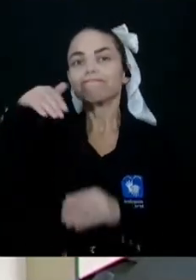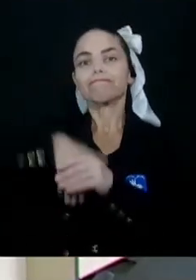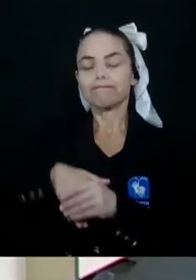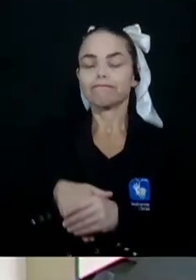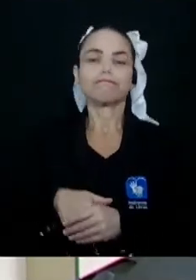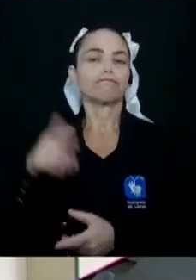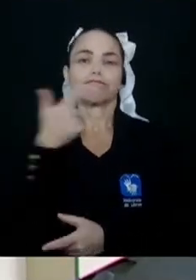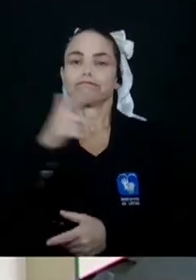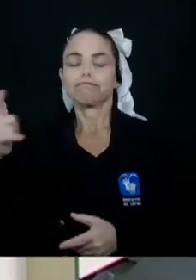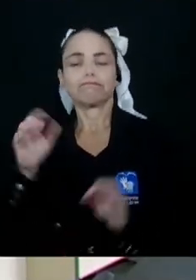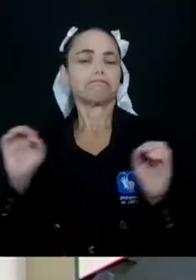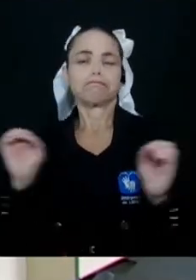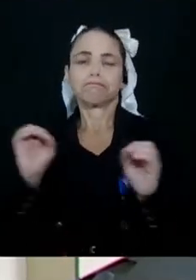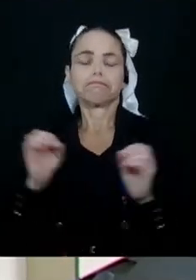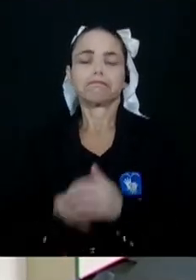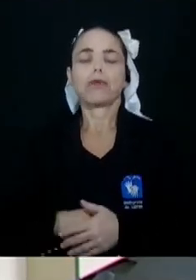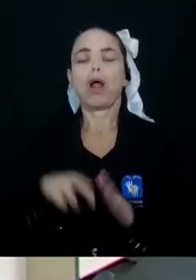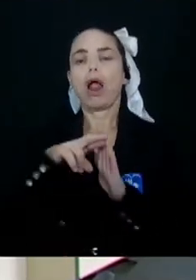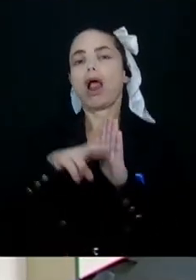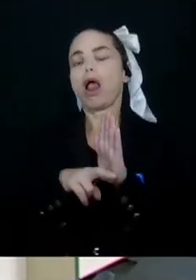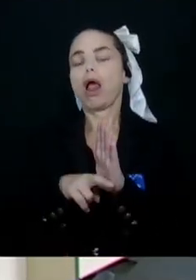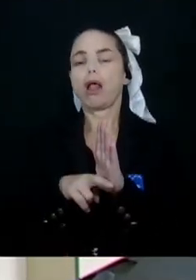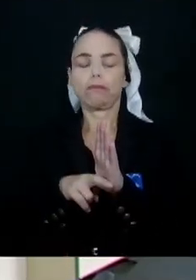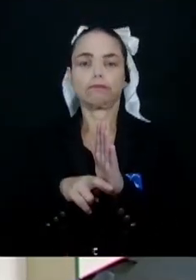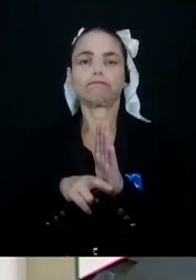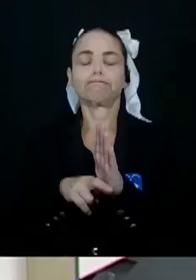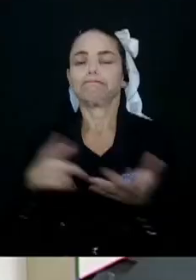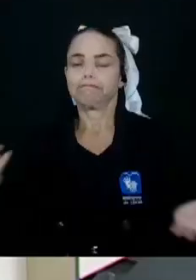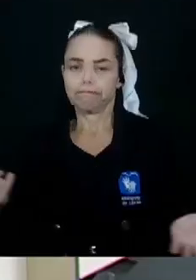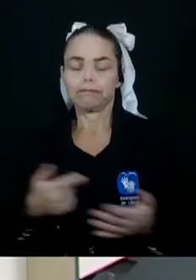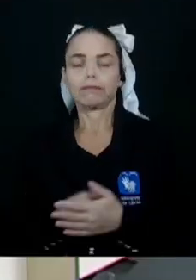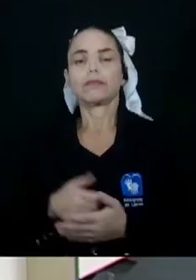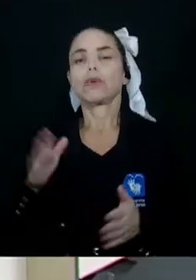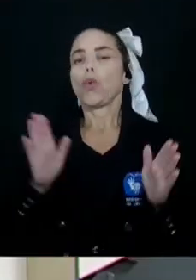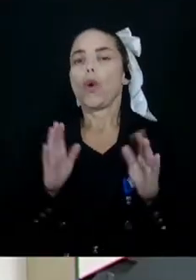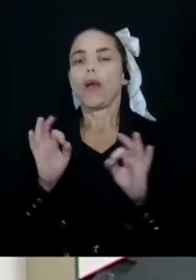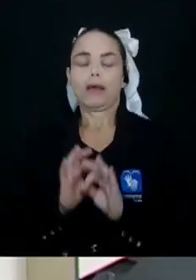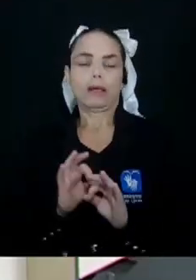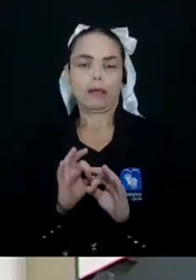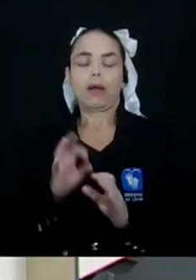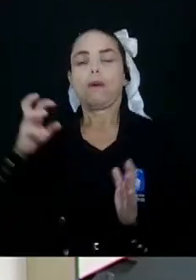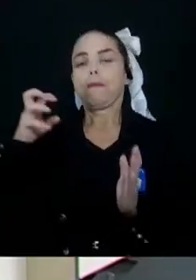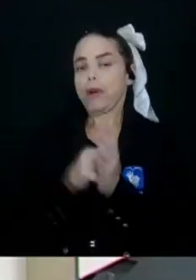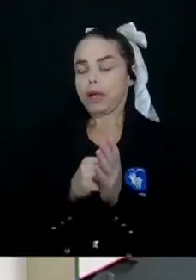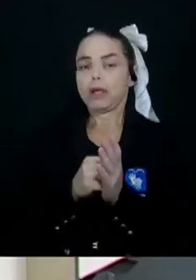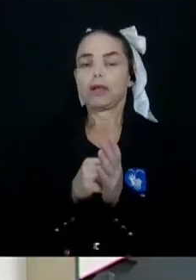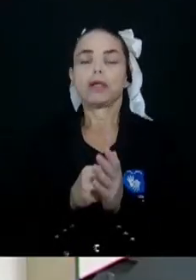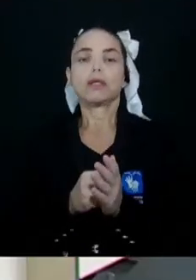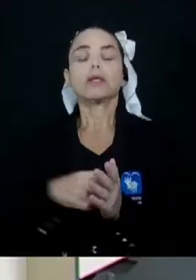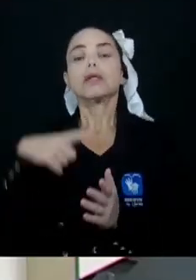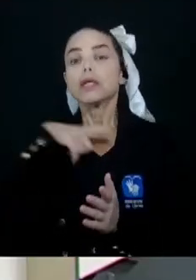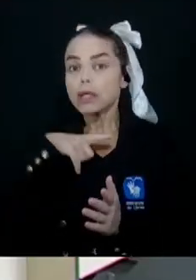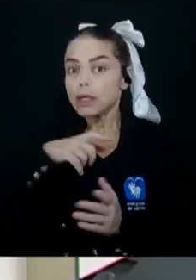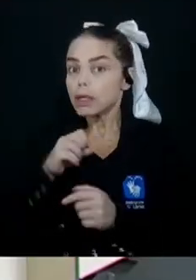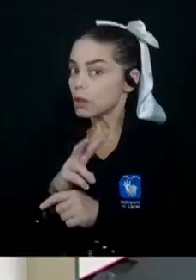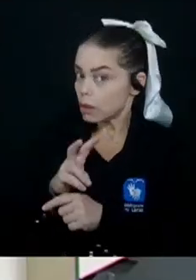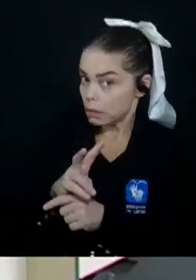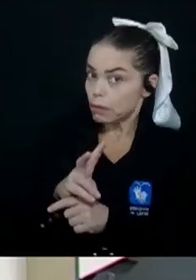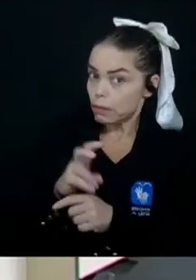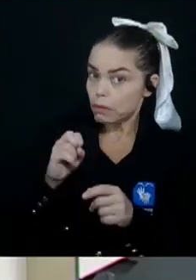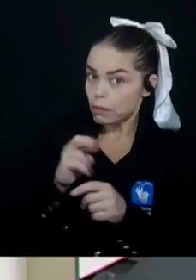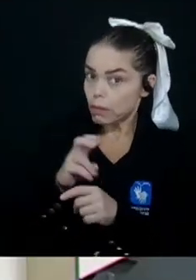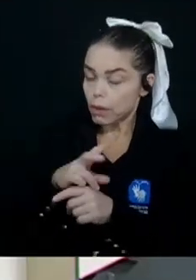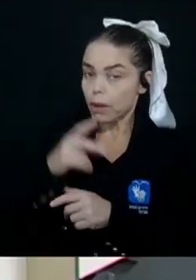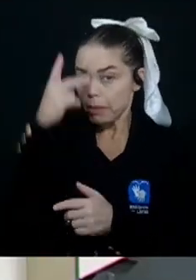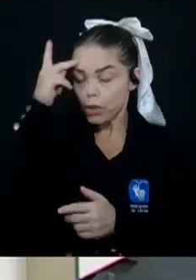uma restrição de momento para a inscrição. Havendo vaga, essa pessoa vai ser encaixada. Se não